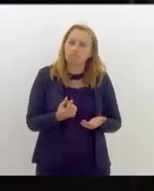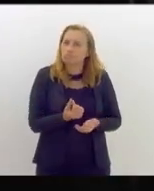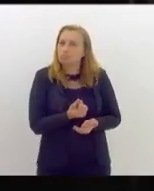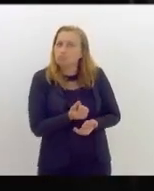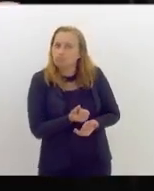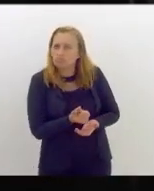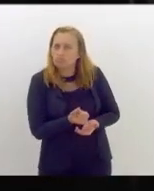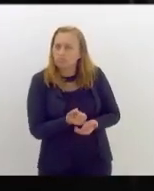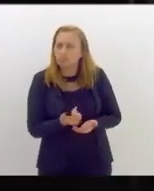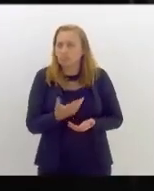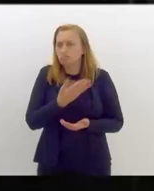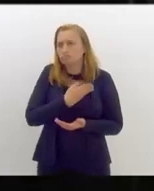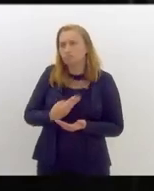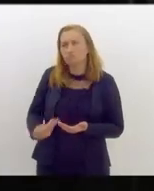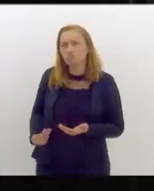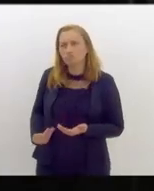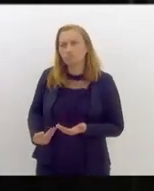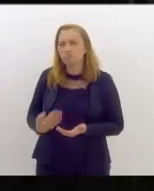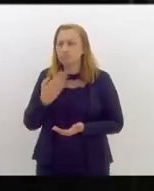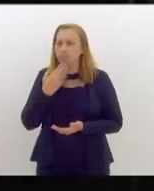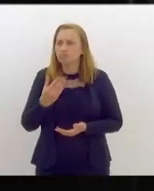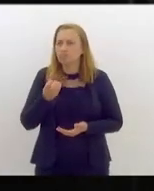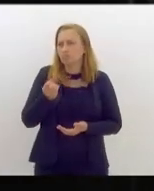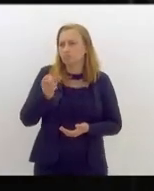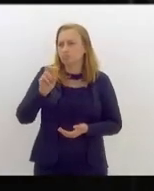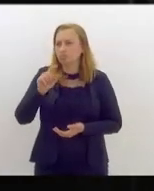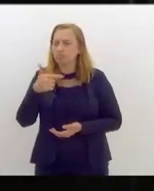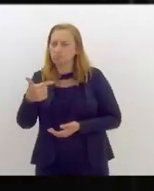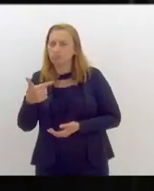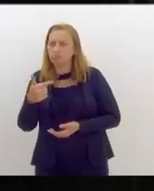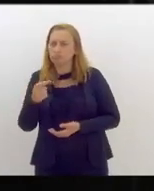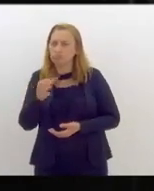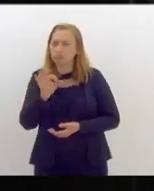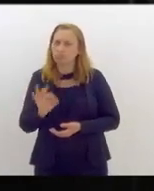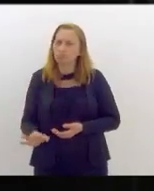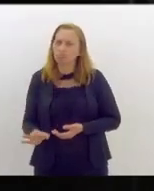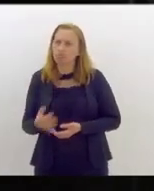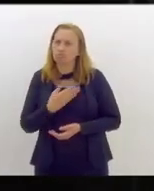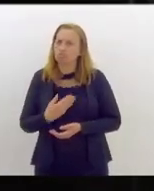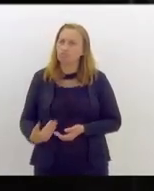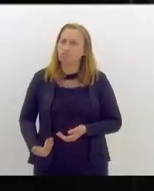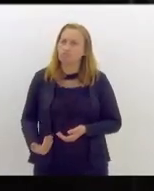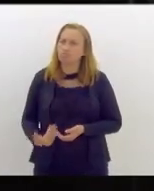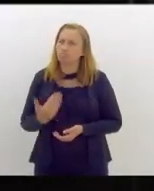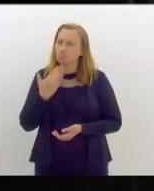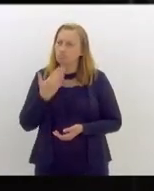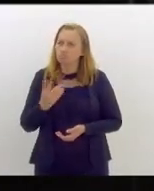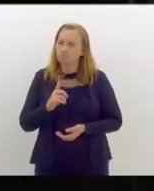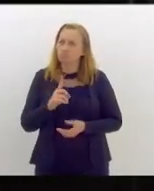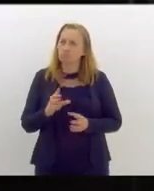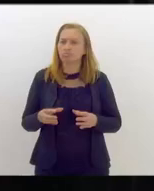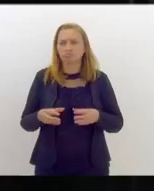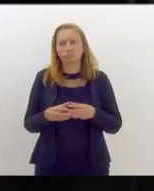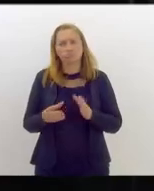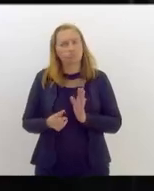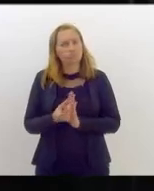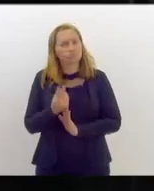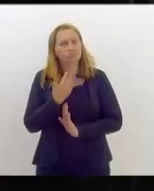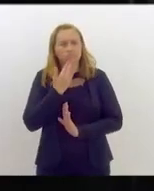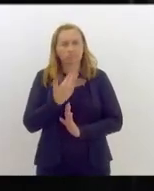e o governador pede 62% Aliás o governador não pediu a comissão de orçamento pediu